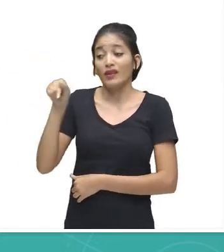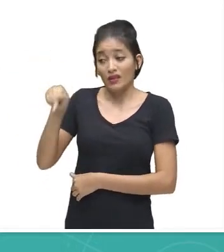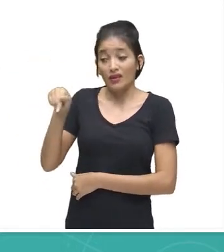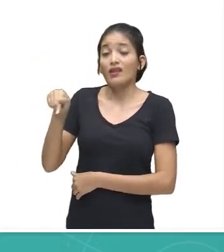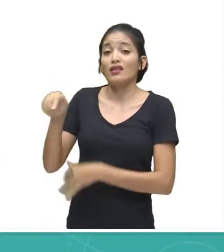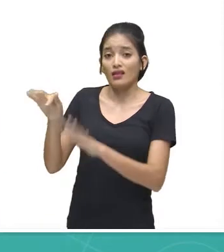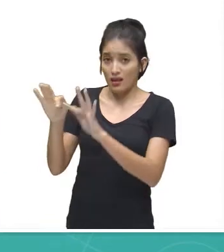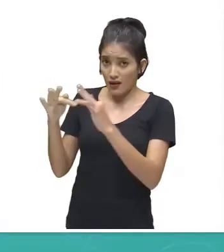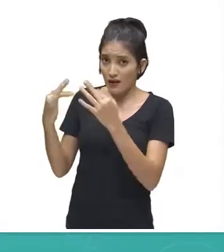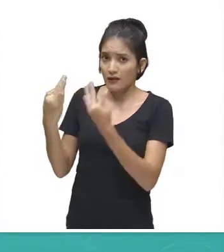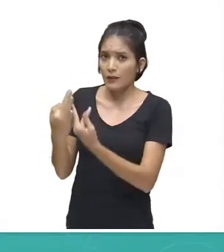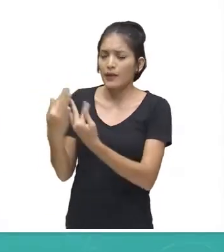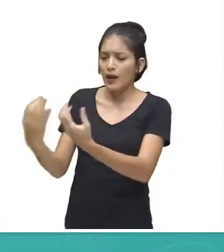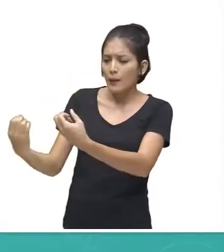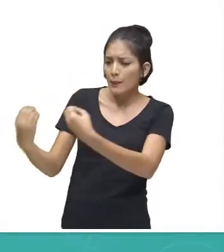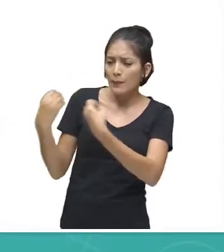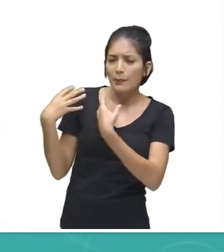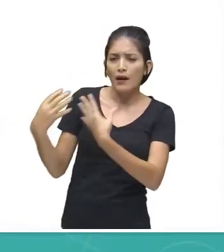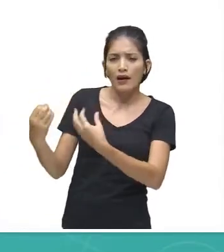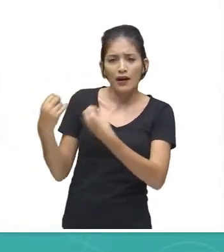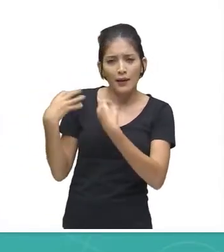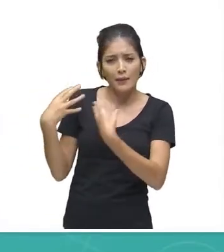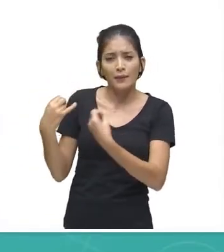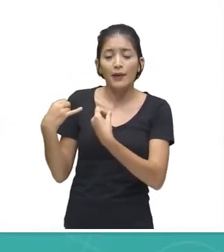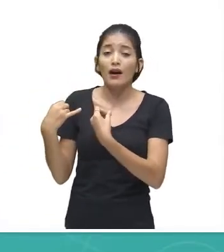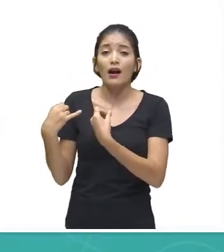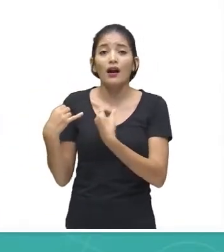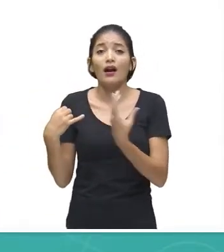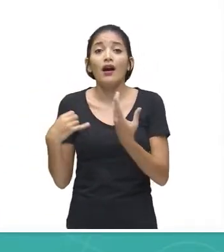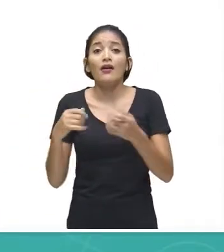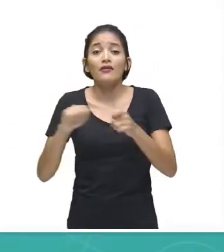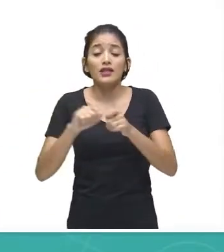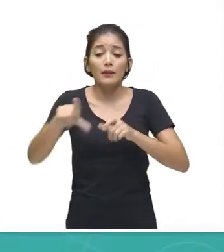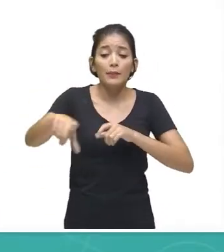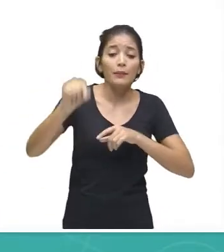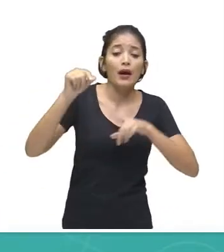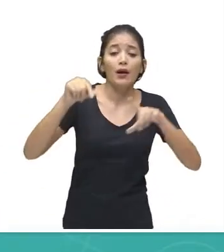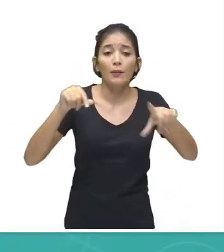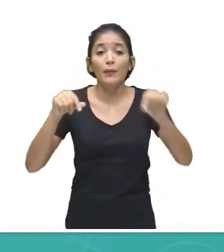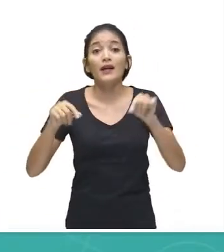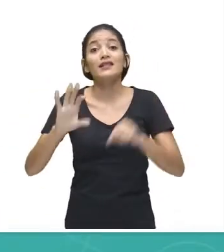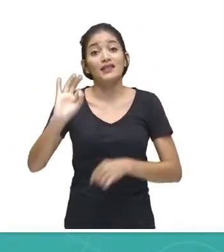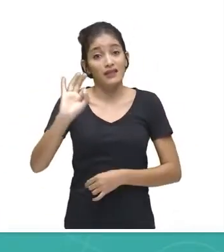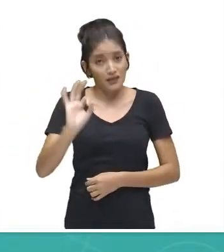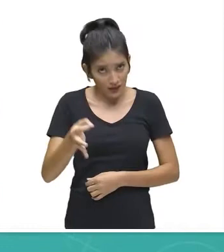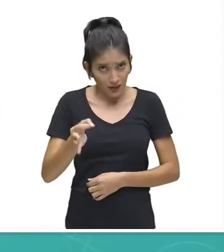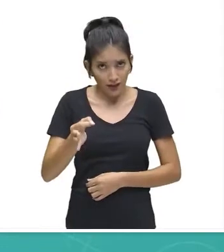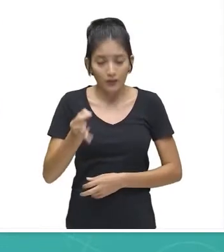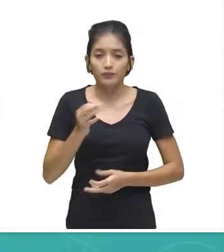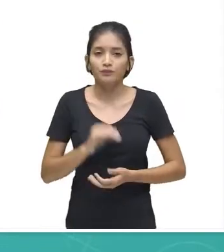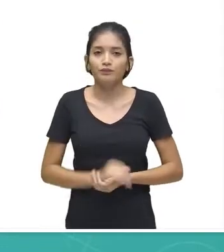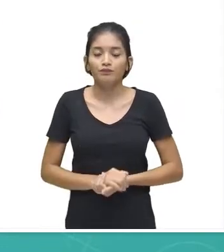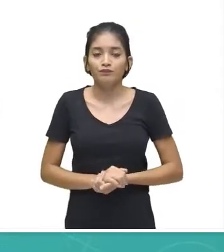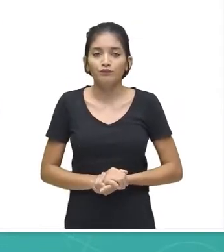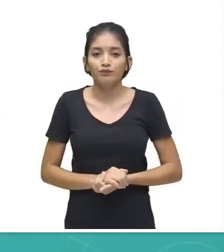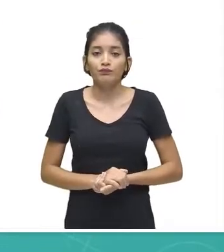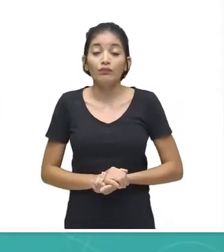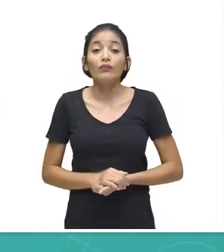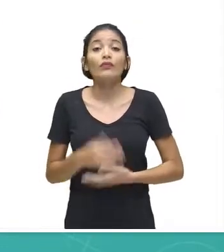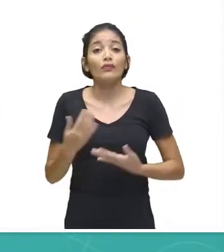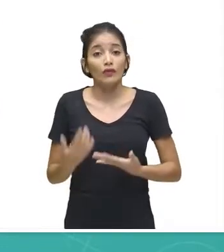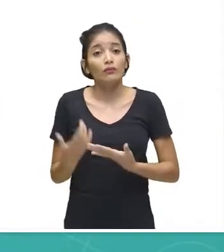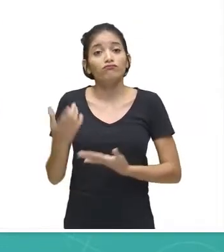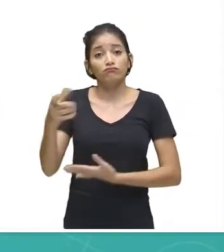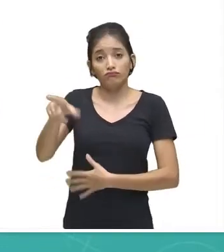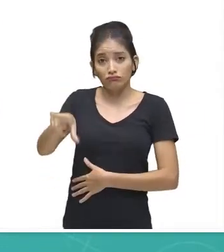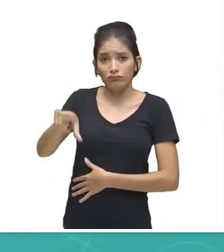nos ensina a fazer as escolhas corretas. Essas escolhas, elas